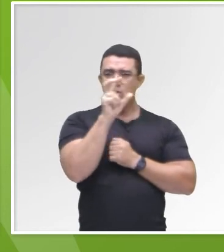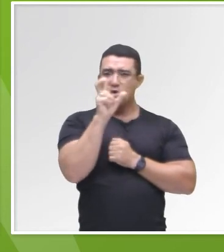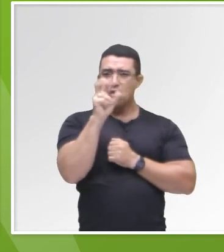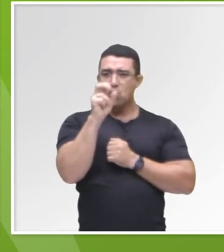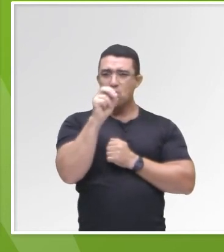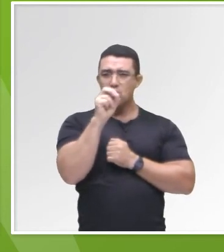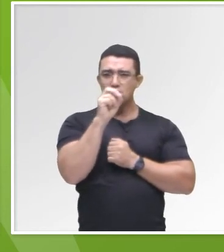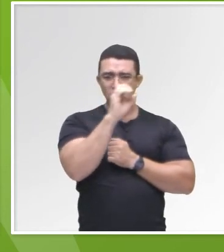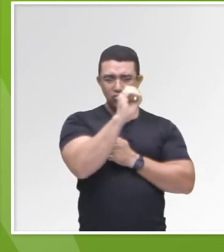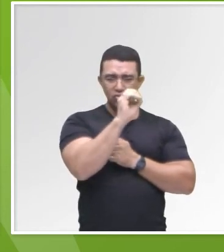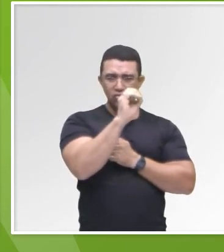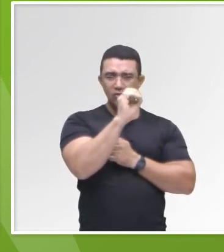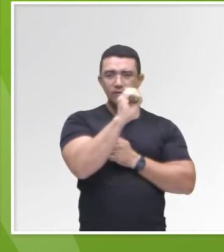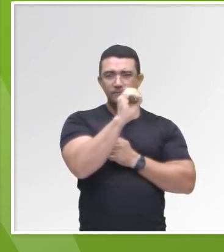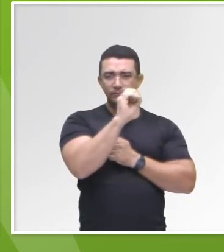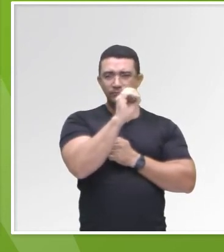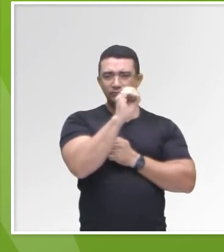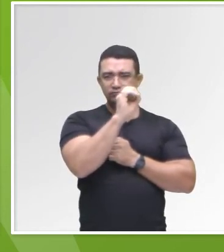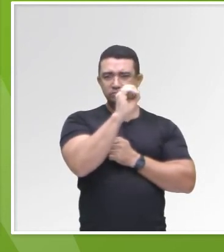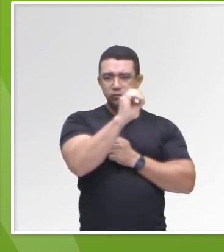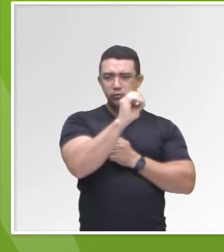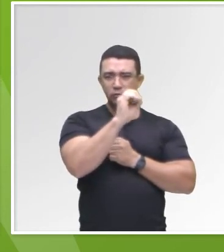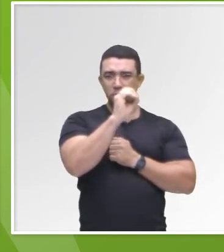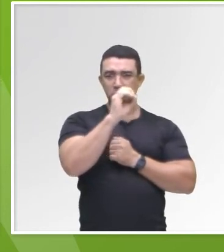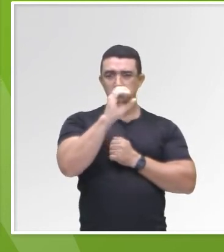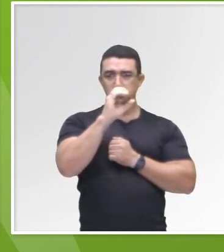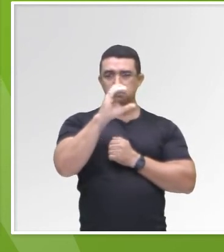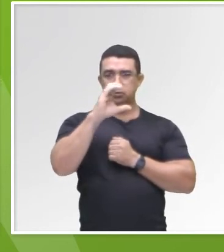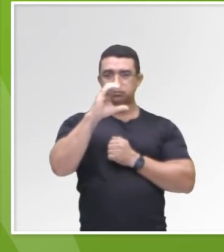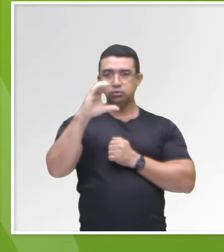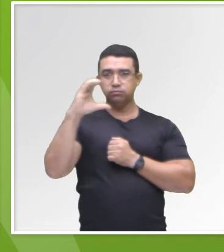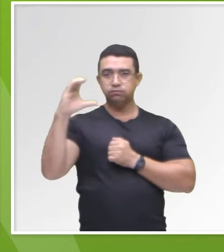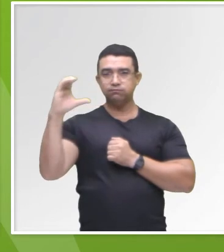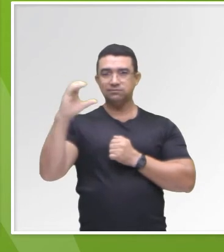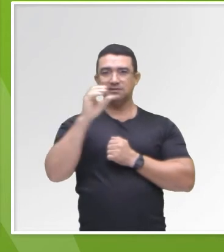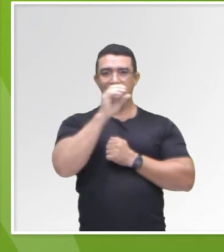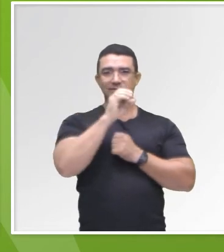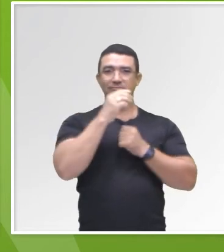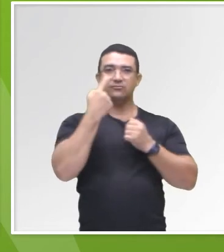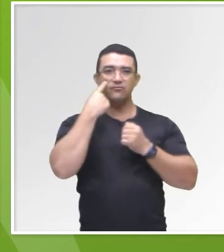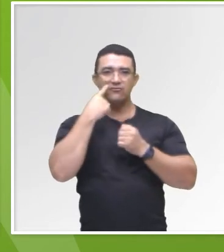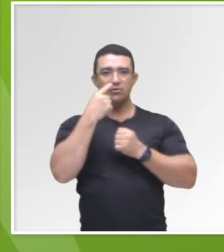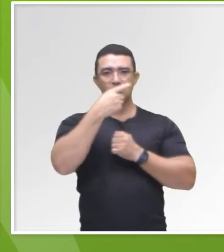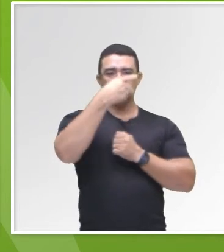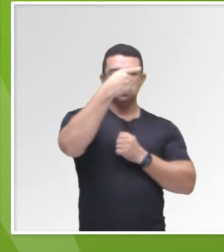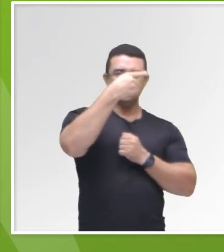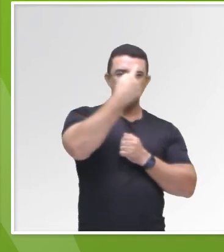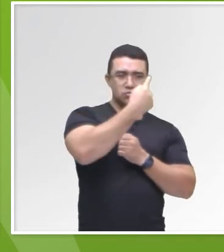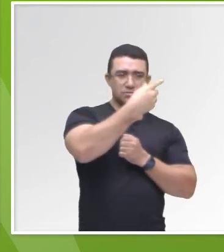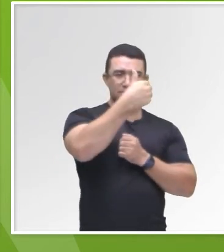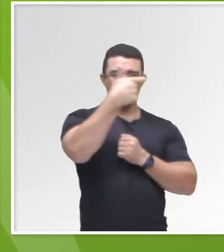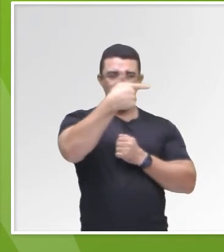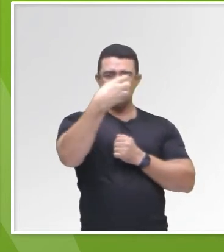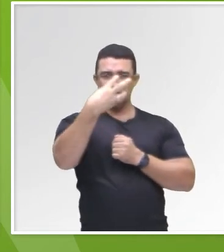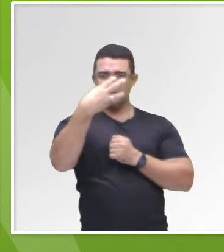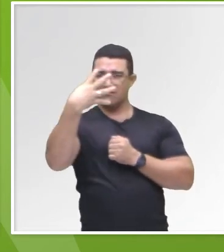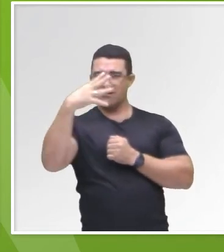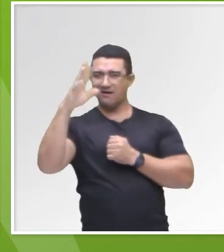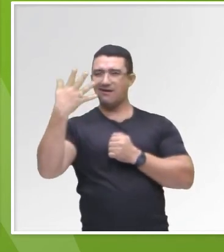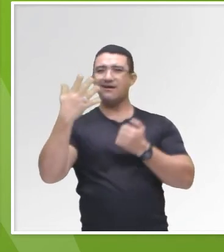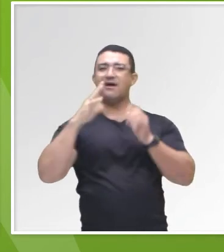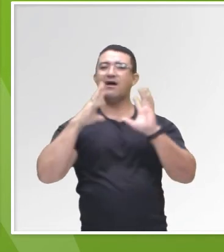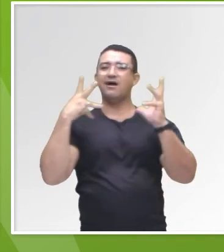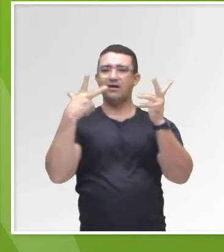fertilizado, que passou por vários processos de divisão. Aqui a gente já tem 2 células, 4, 8, 16, até